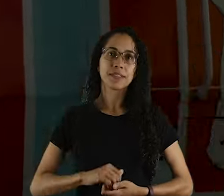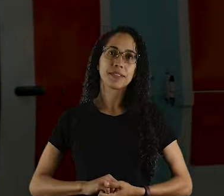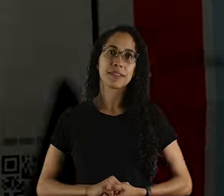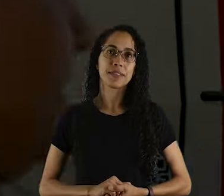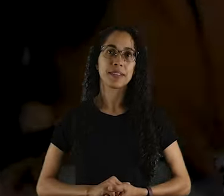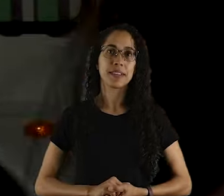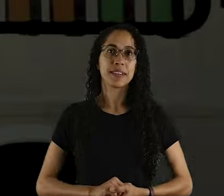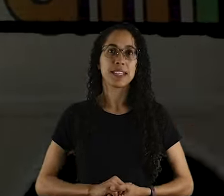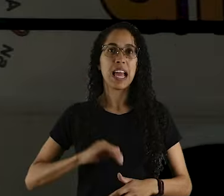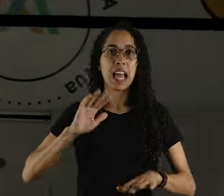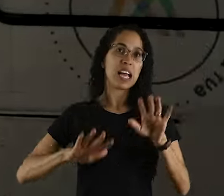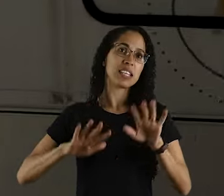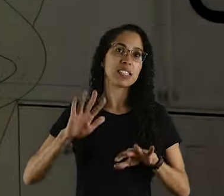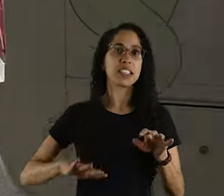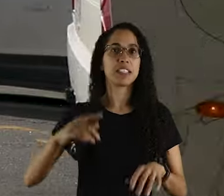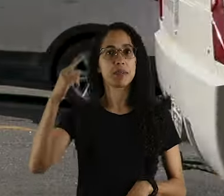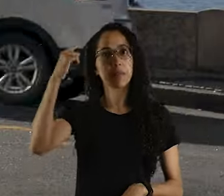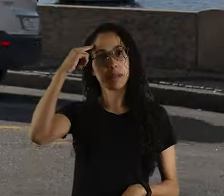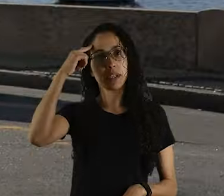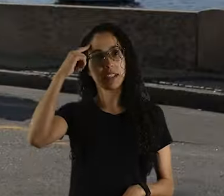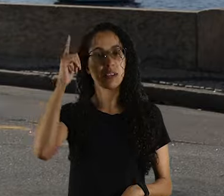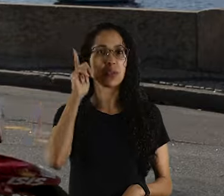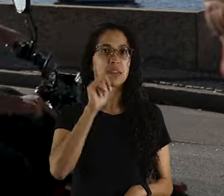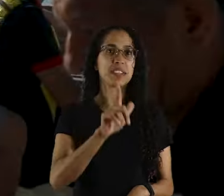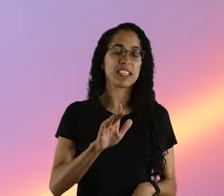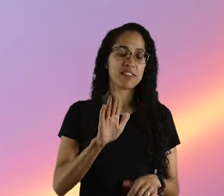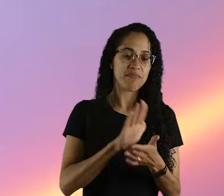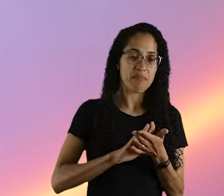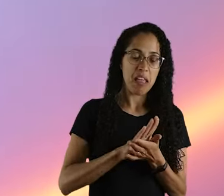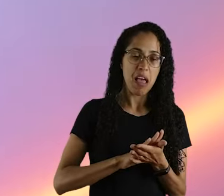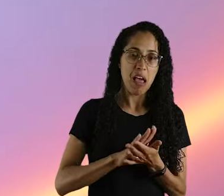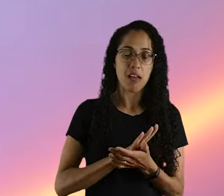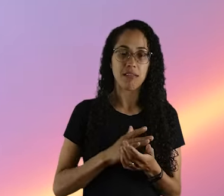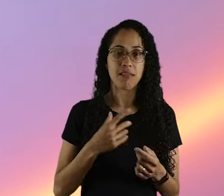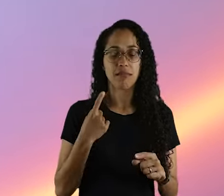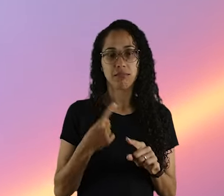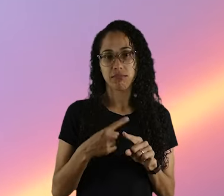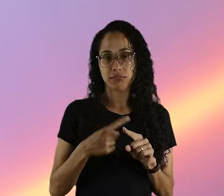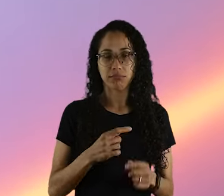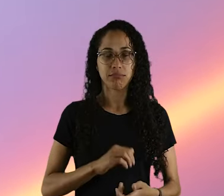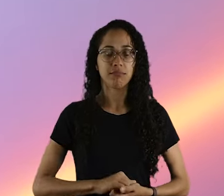Tem um tempo que a gente acha que a gente não vai conseguir nada, porque